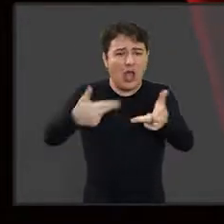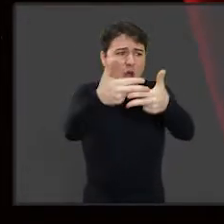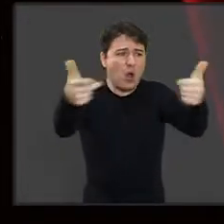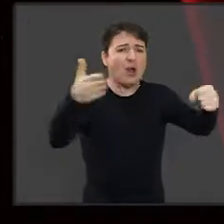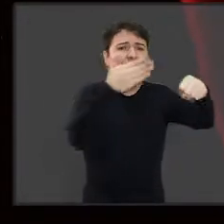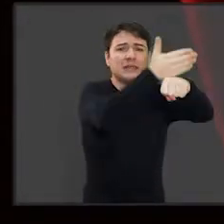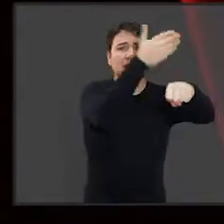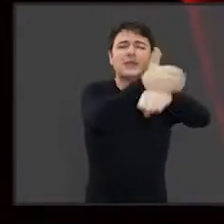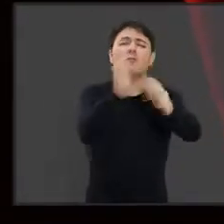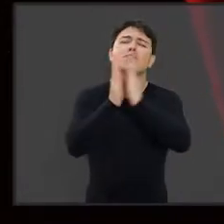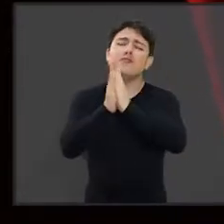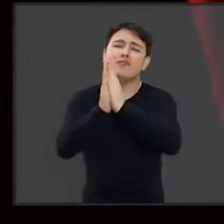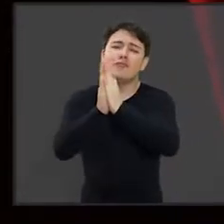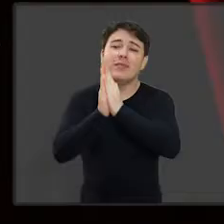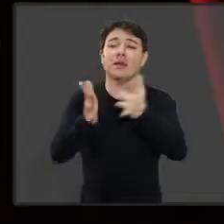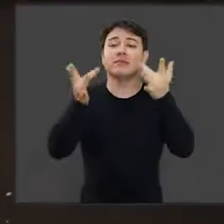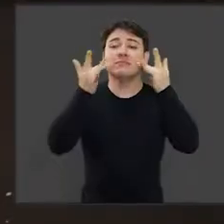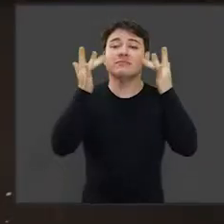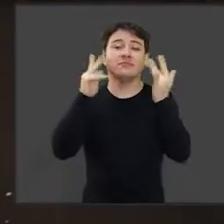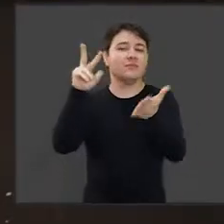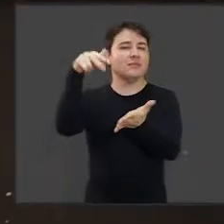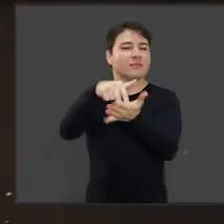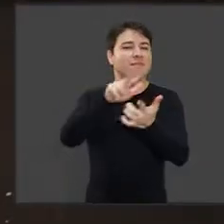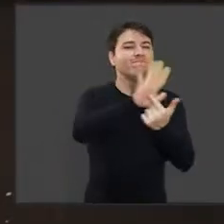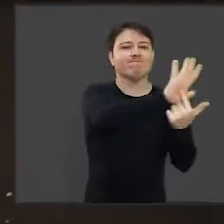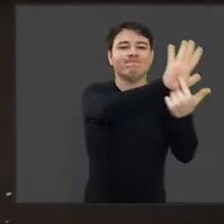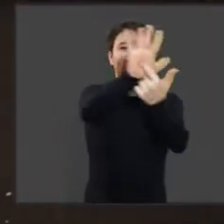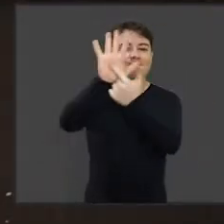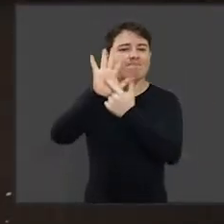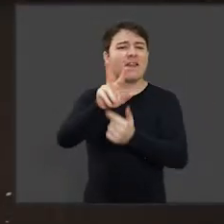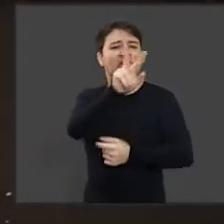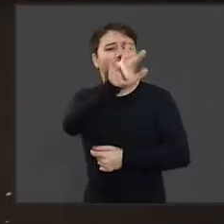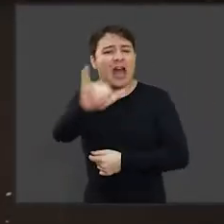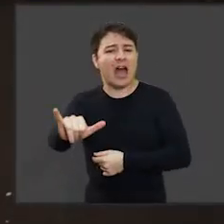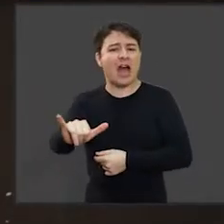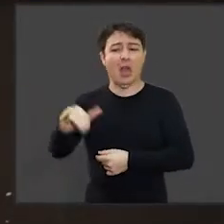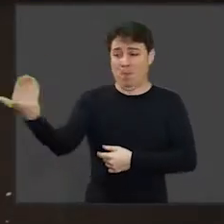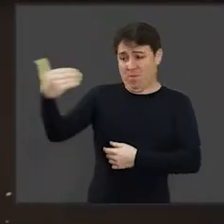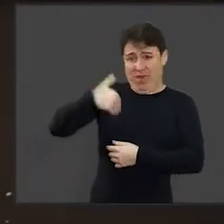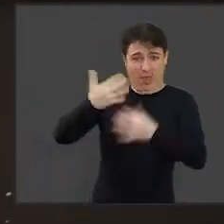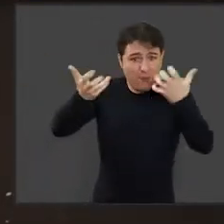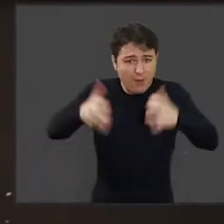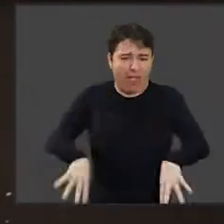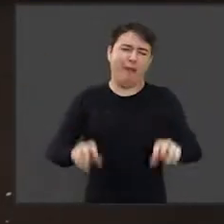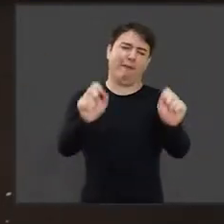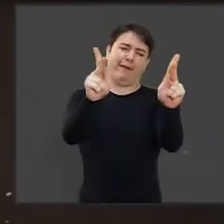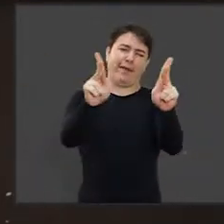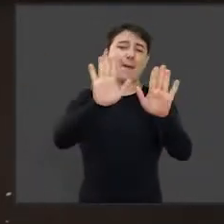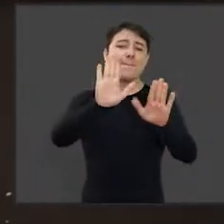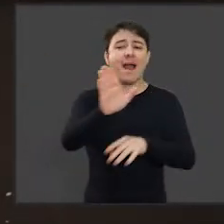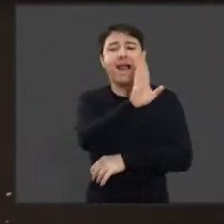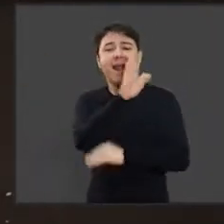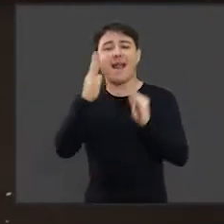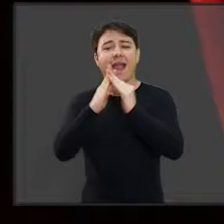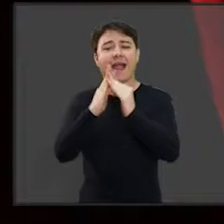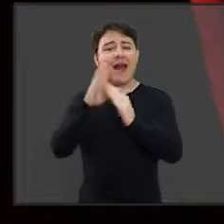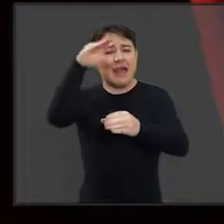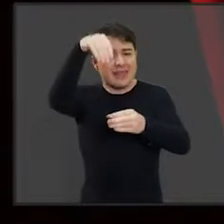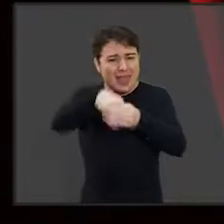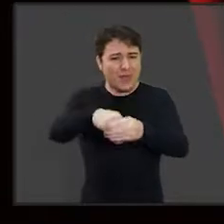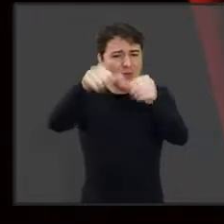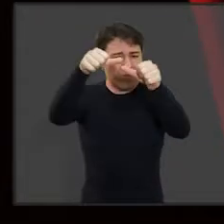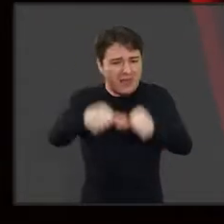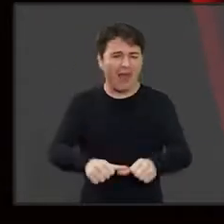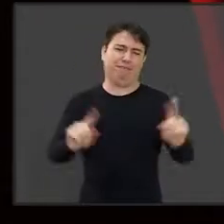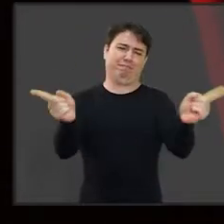coisas que tem aqui em Araraquara, por favor, né? Vão em todas as peças de teatro, não quer ir na companhia improvisória, vai nas outras,